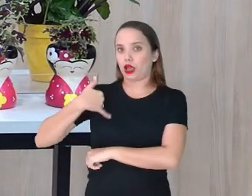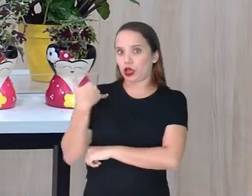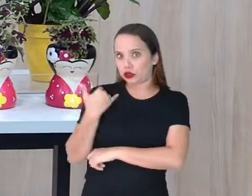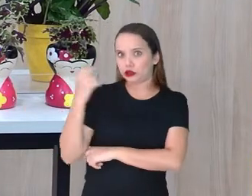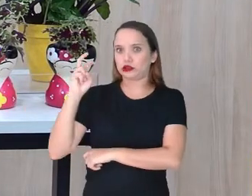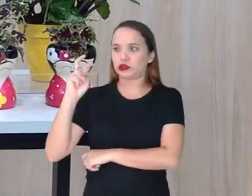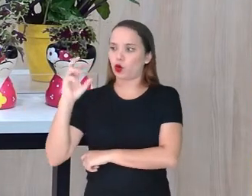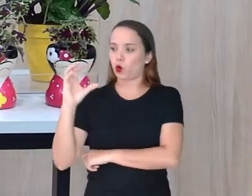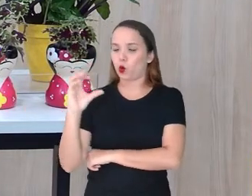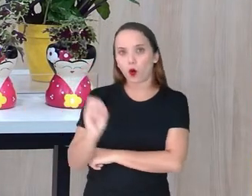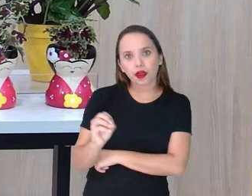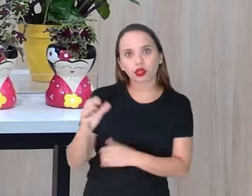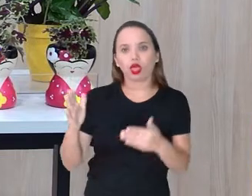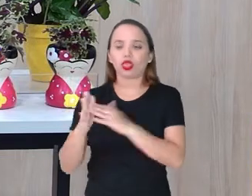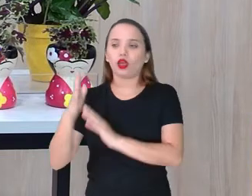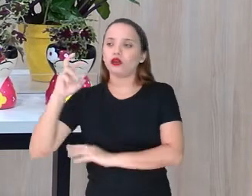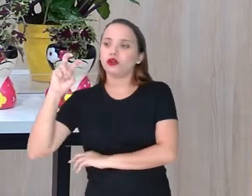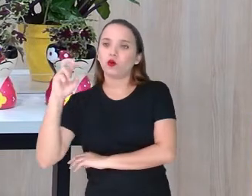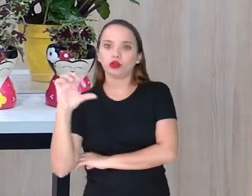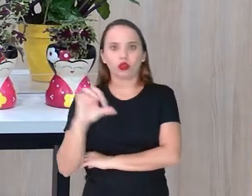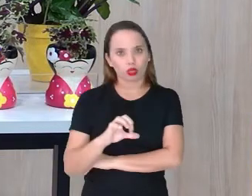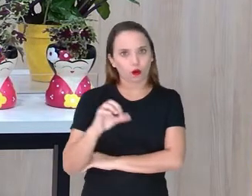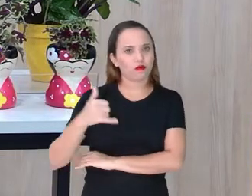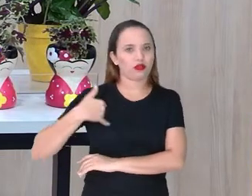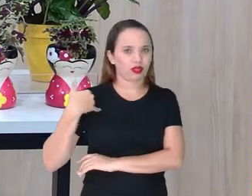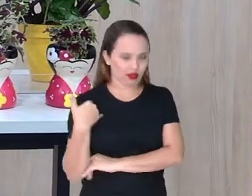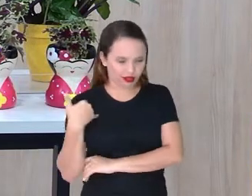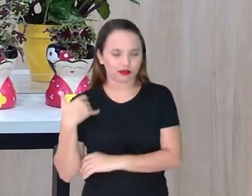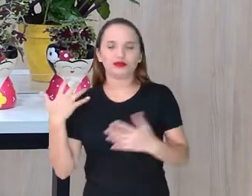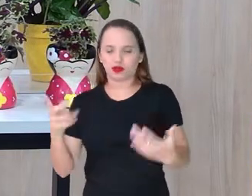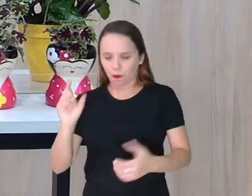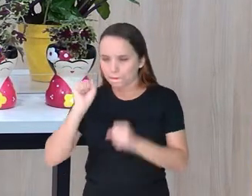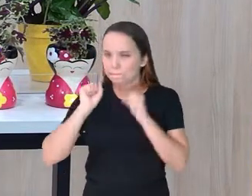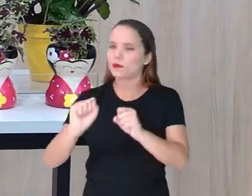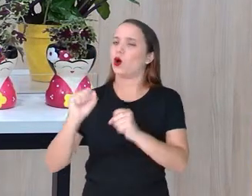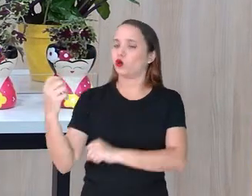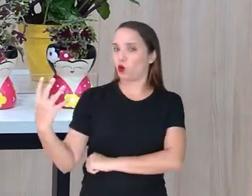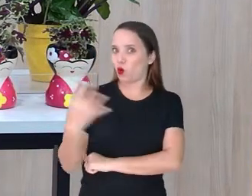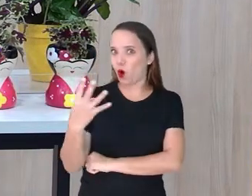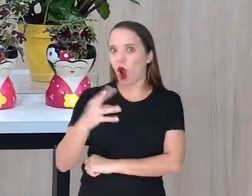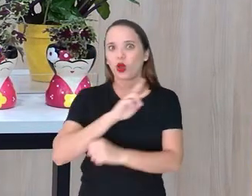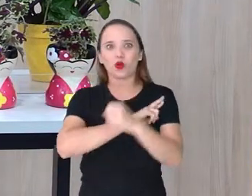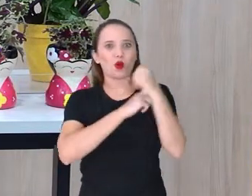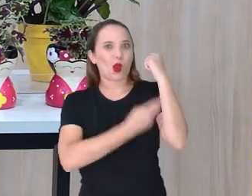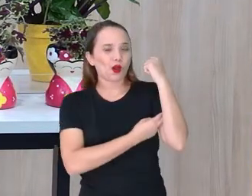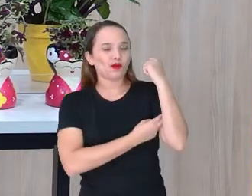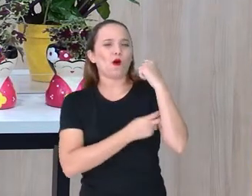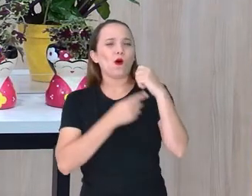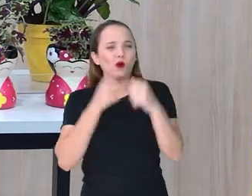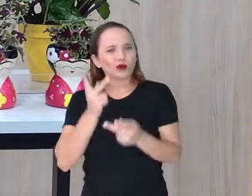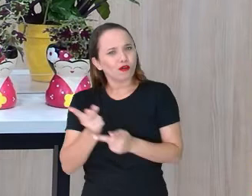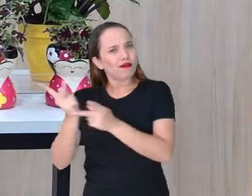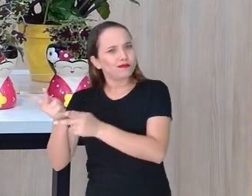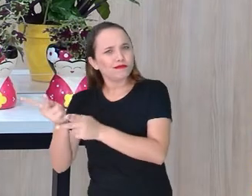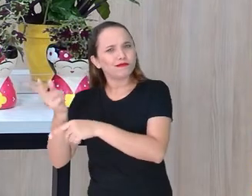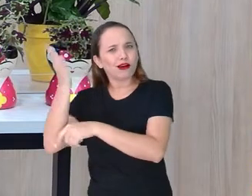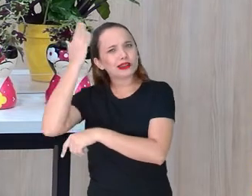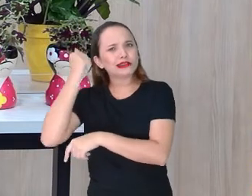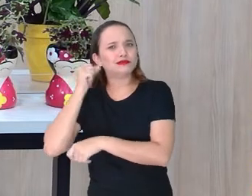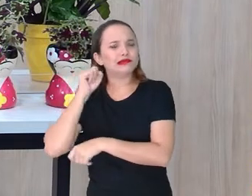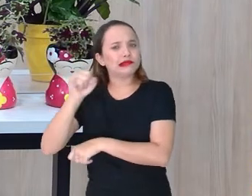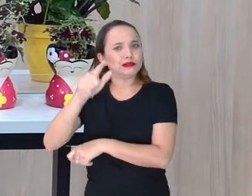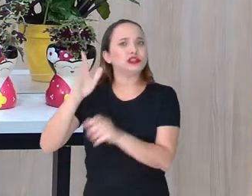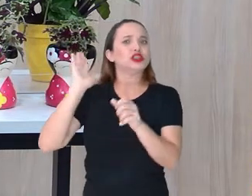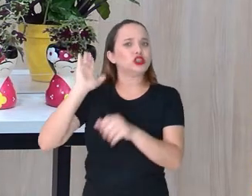anos, até 59. Então, tomar, gente, o quarto reforço, procurar ver se você já está em tempo de tomar, procure os postos também